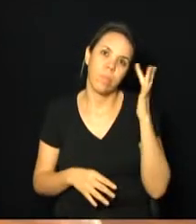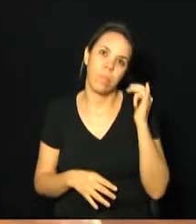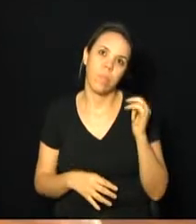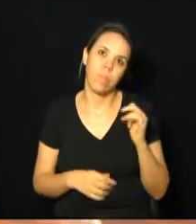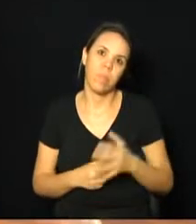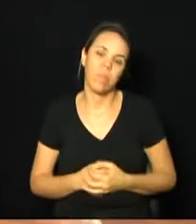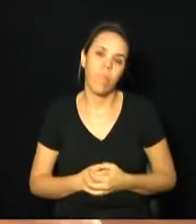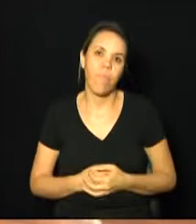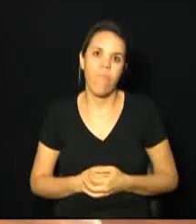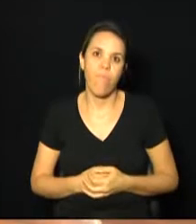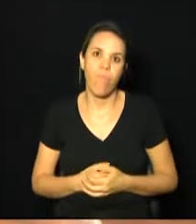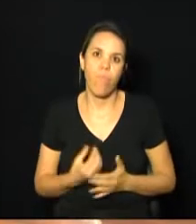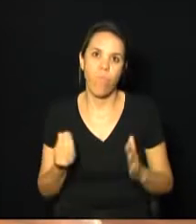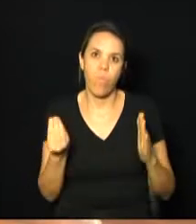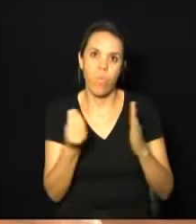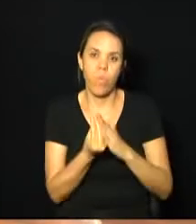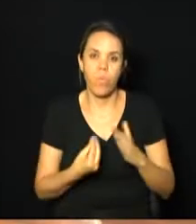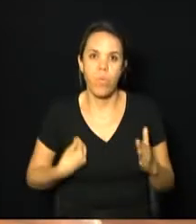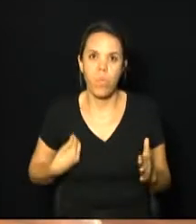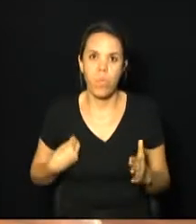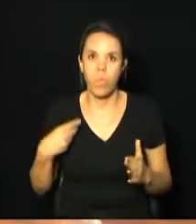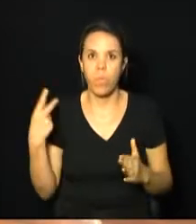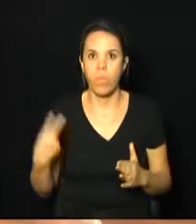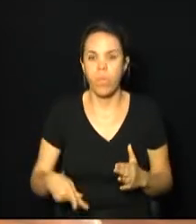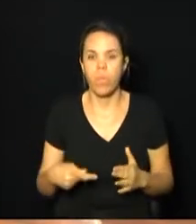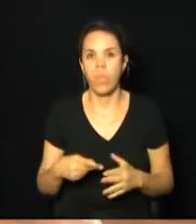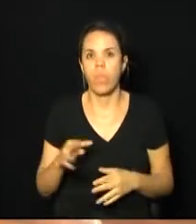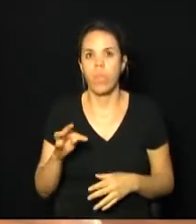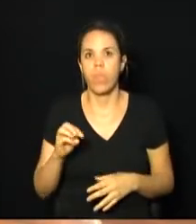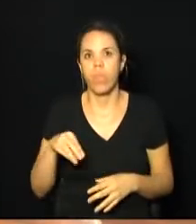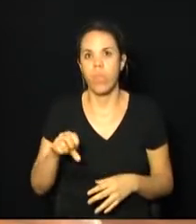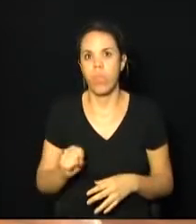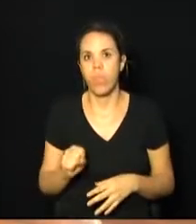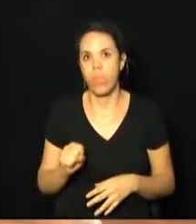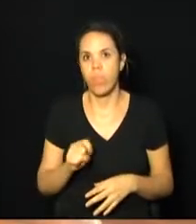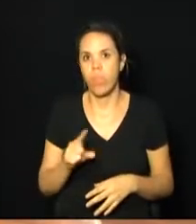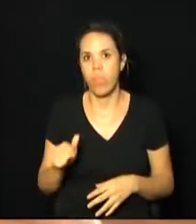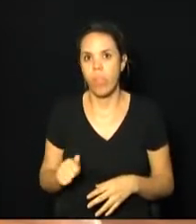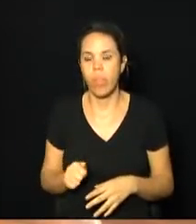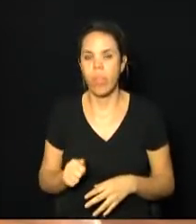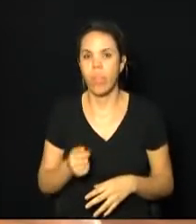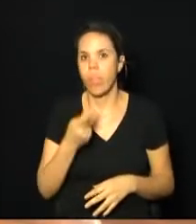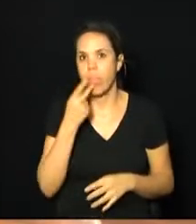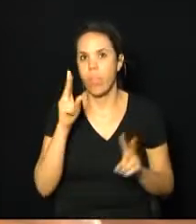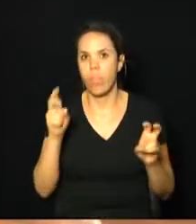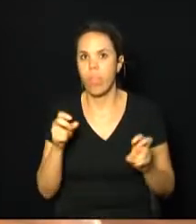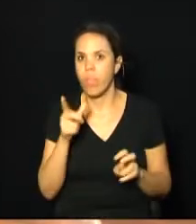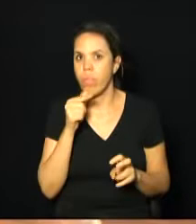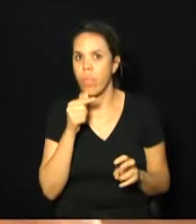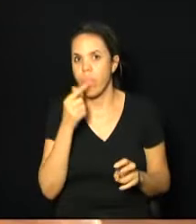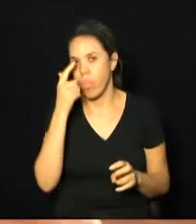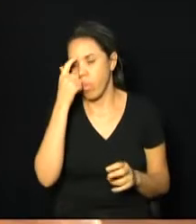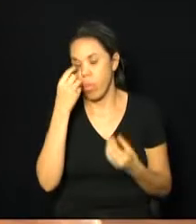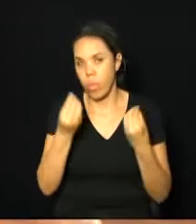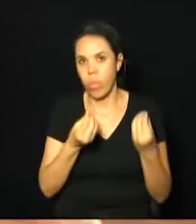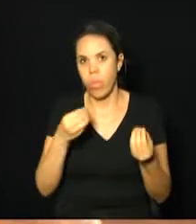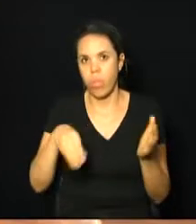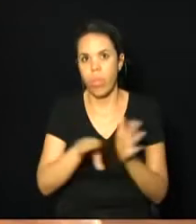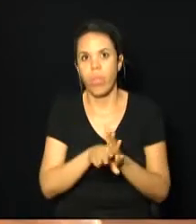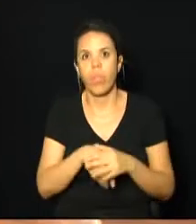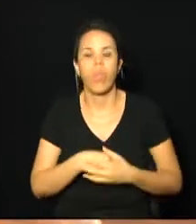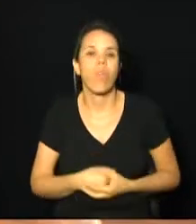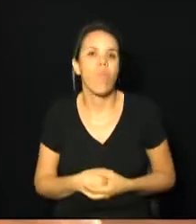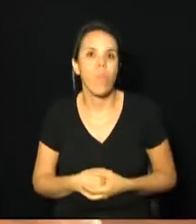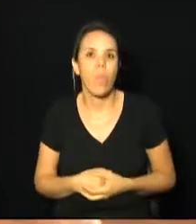Amanhã, a Sanasa vai estar lá no Tomás Alves, em Souzas, falando sobre o uso da água, como que a água